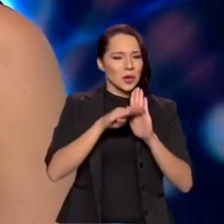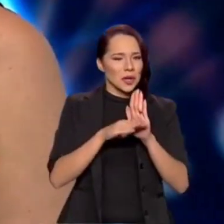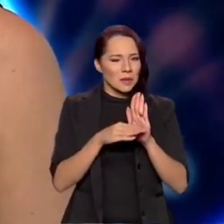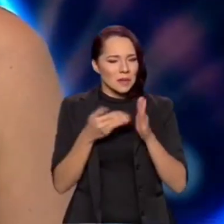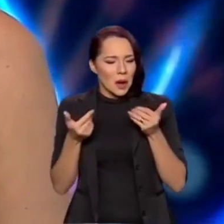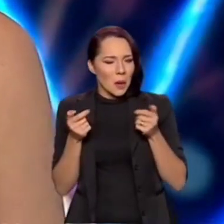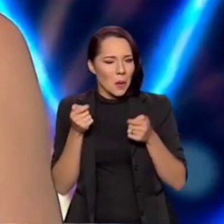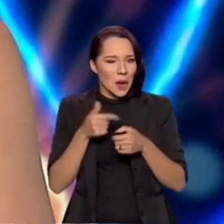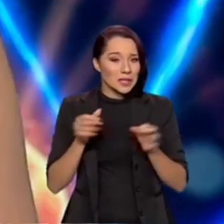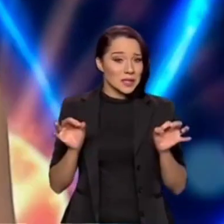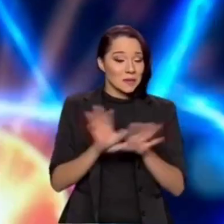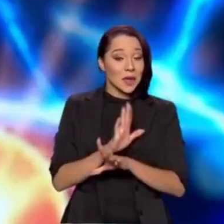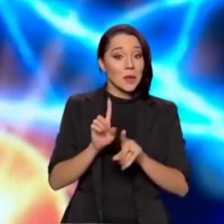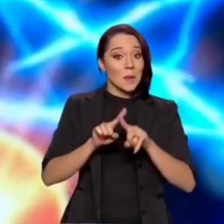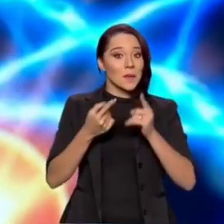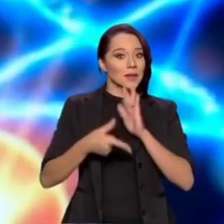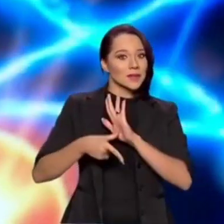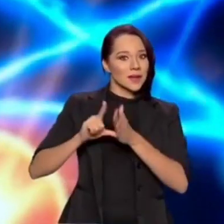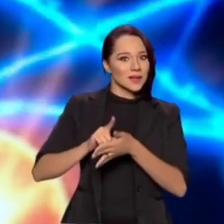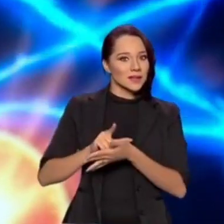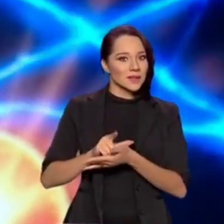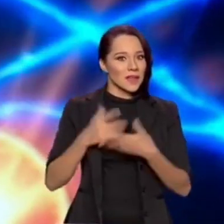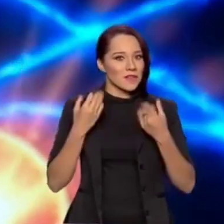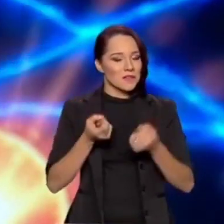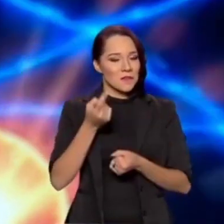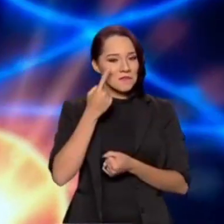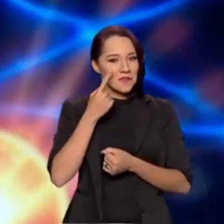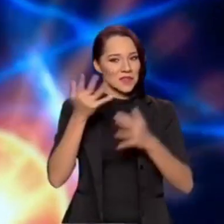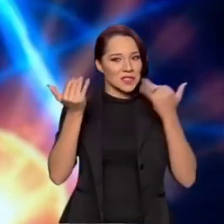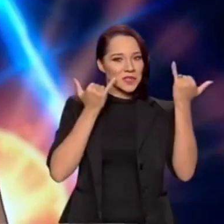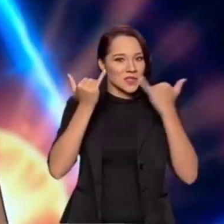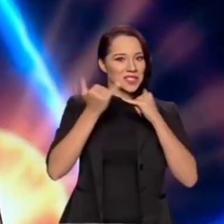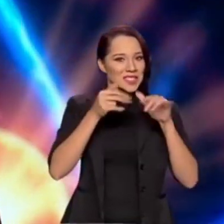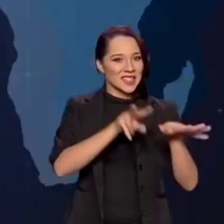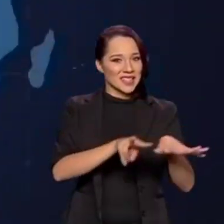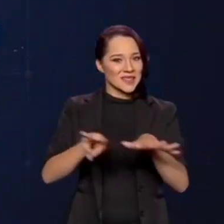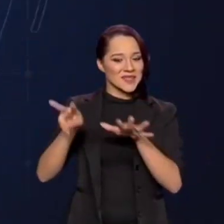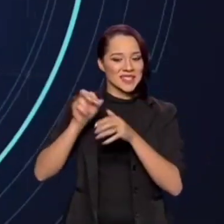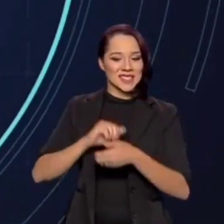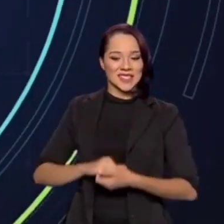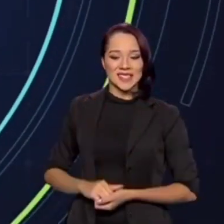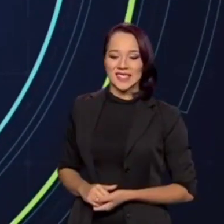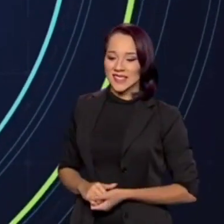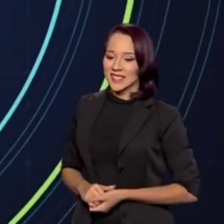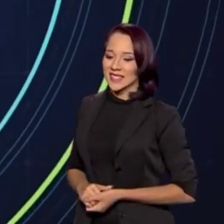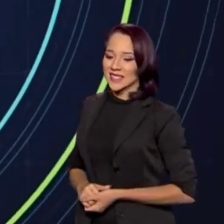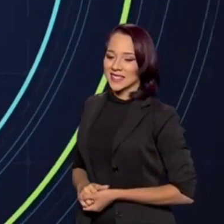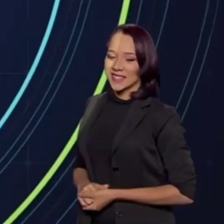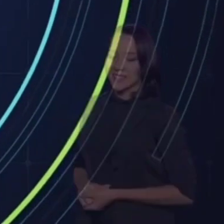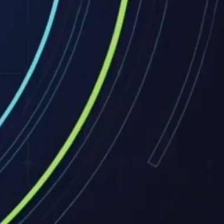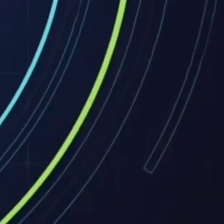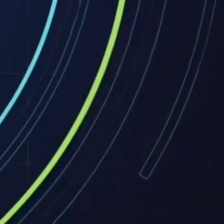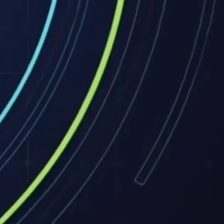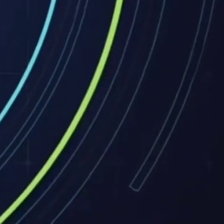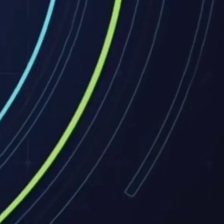quase chegando ao fim, mas antes, bora para o nosso giro de notícias da semana.